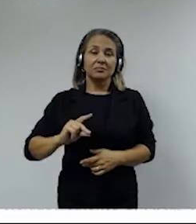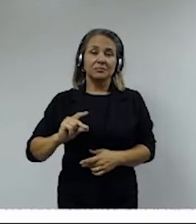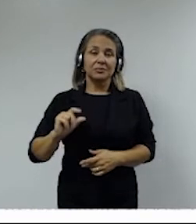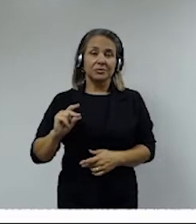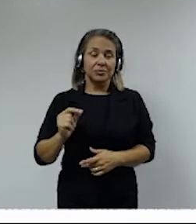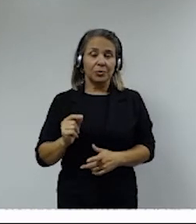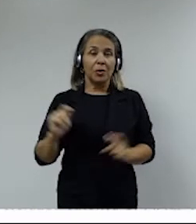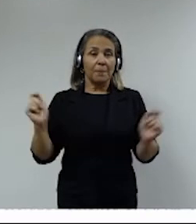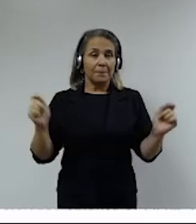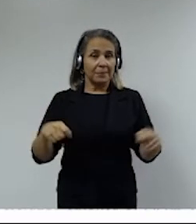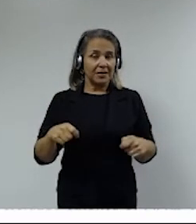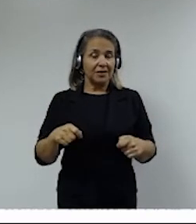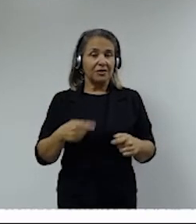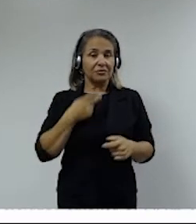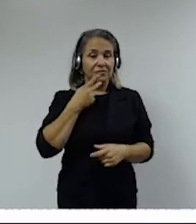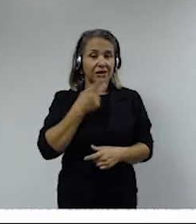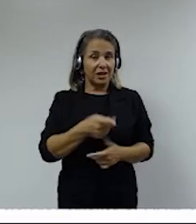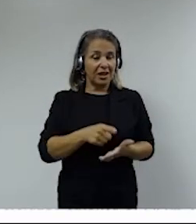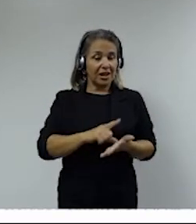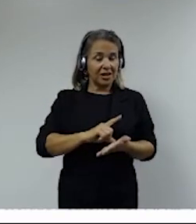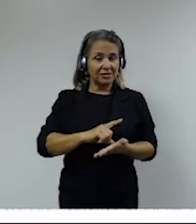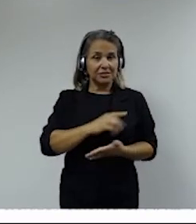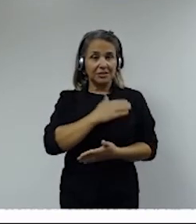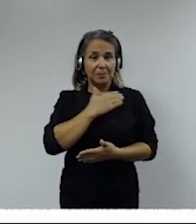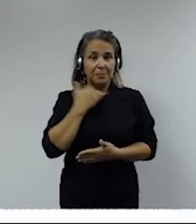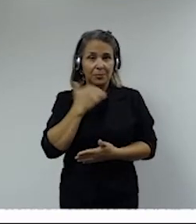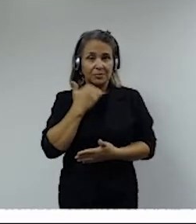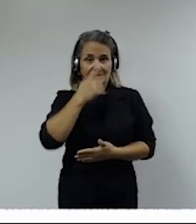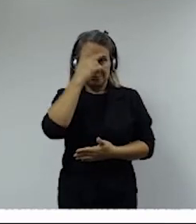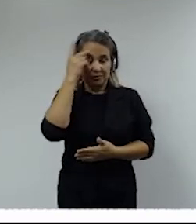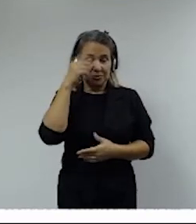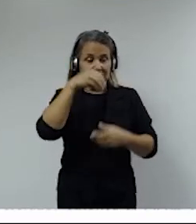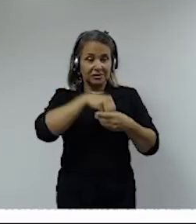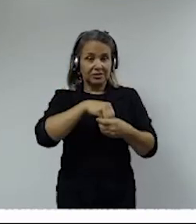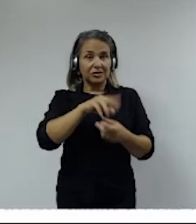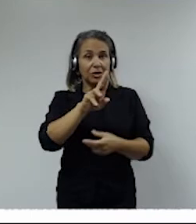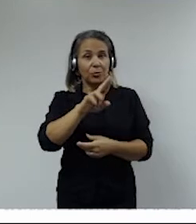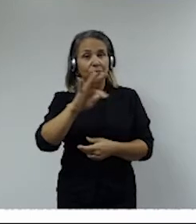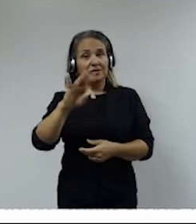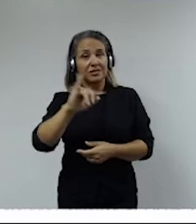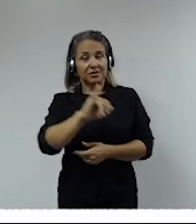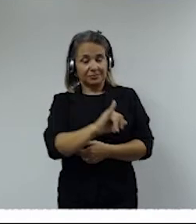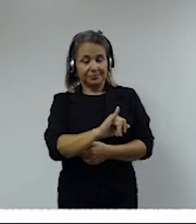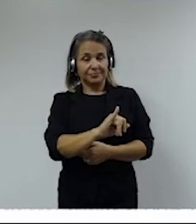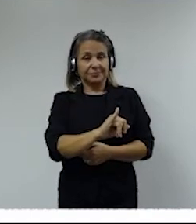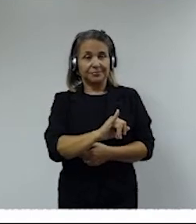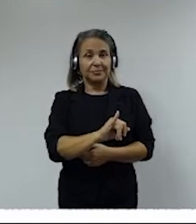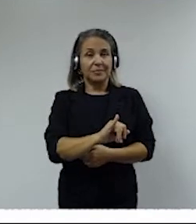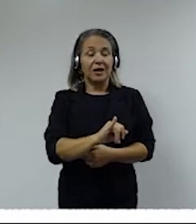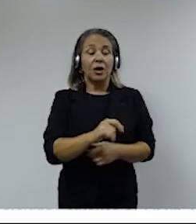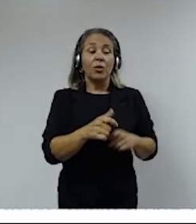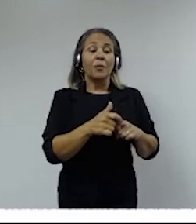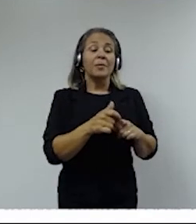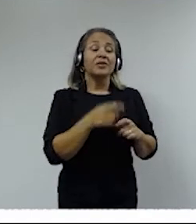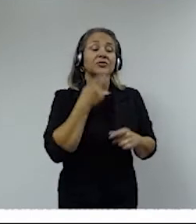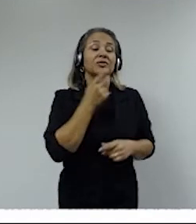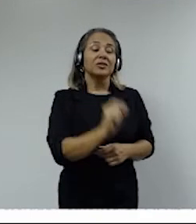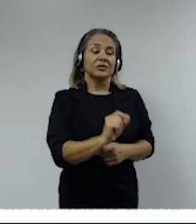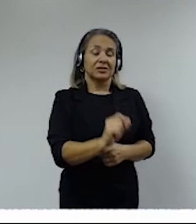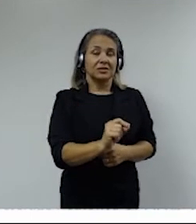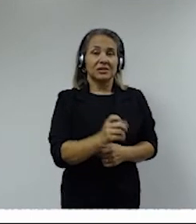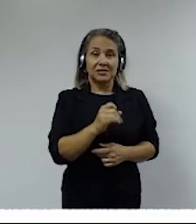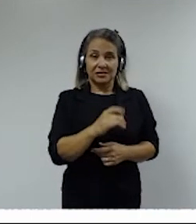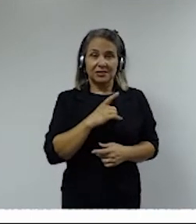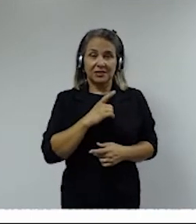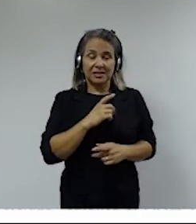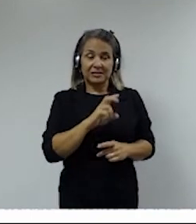para predizer a mortalidade do paciente que está numa UTI. Então, o que os médicos vão dizer? Olha, se